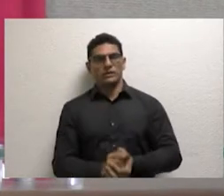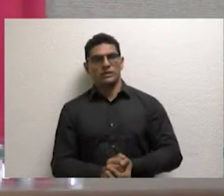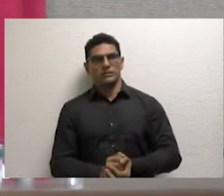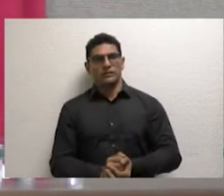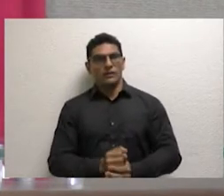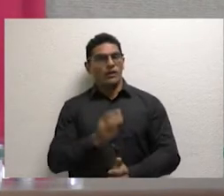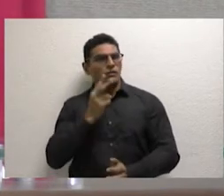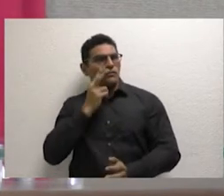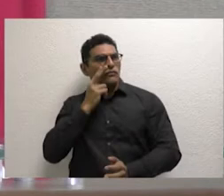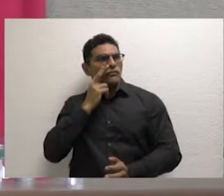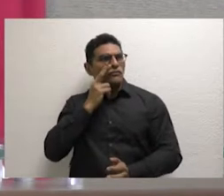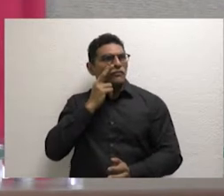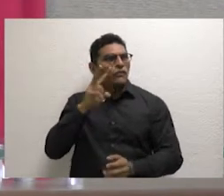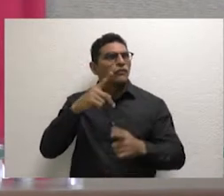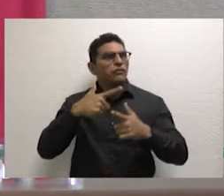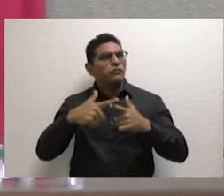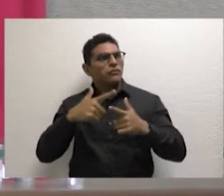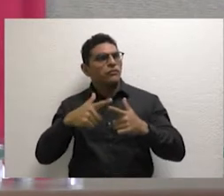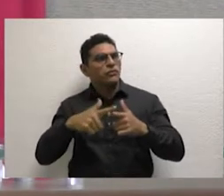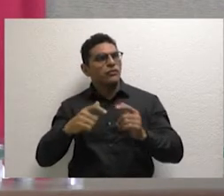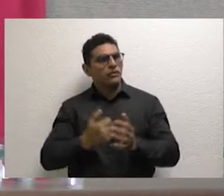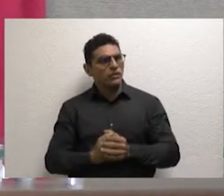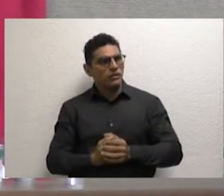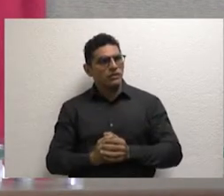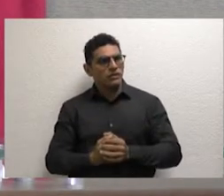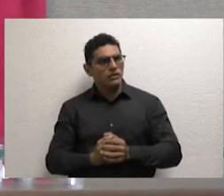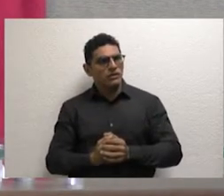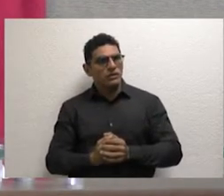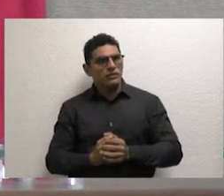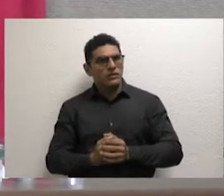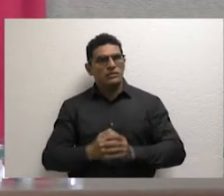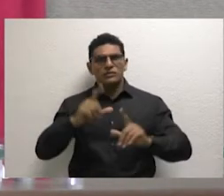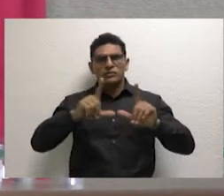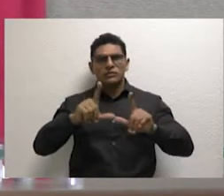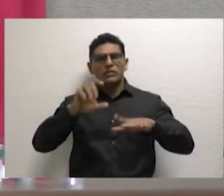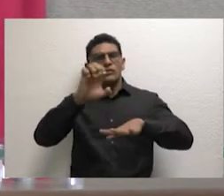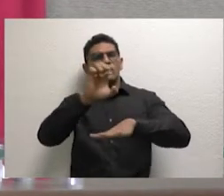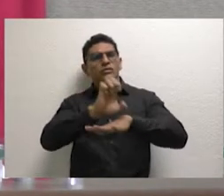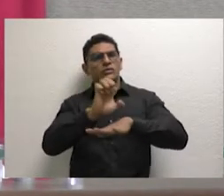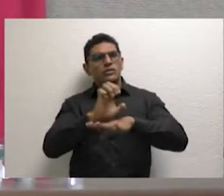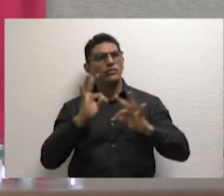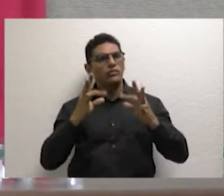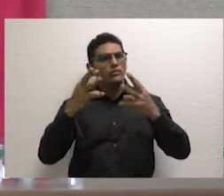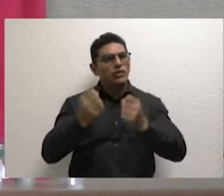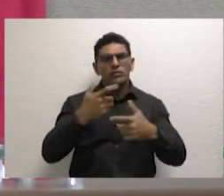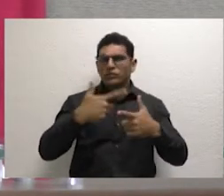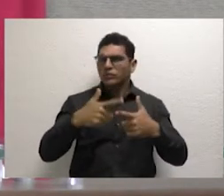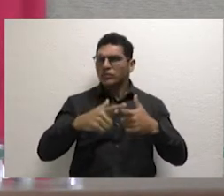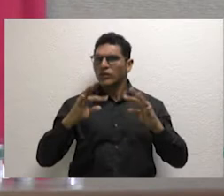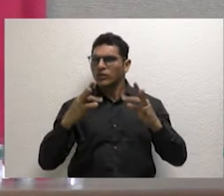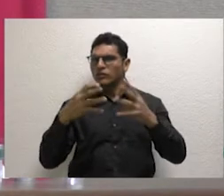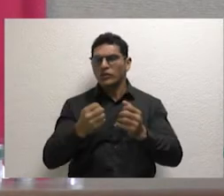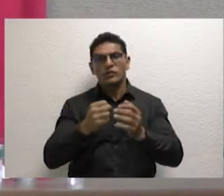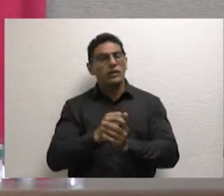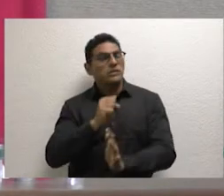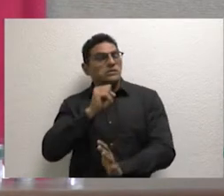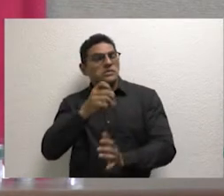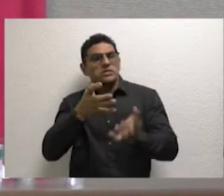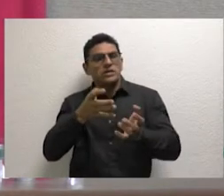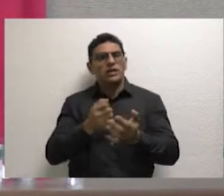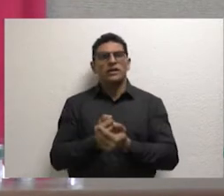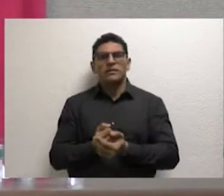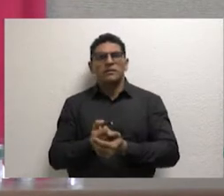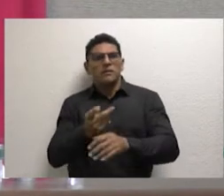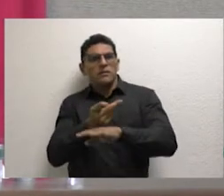cabe para o nosso Estado como um todo. É uma problemática de toda pessoa que quiser explorar